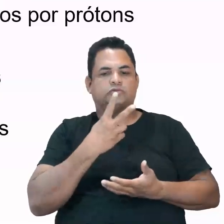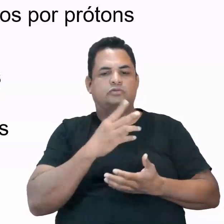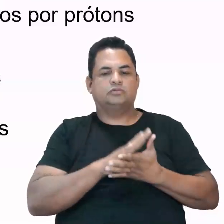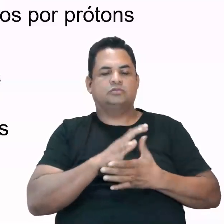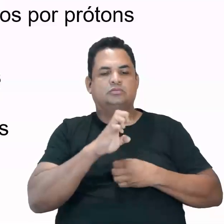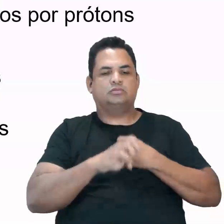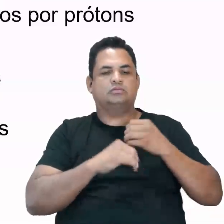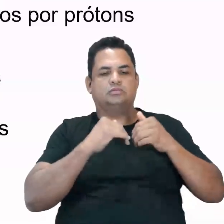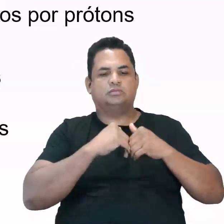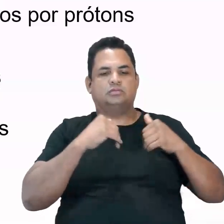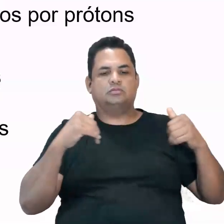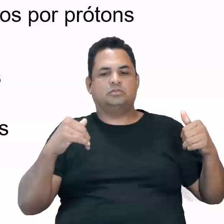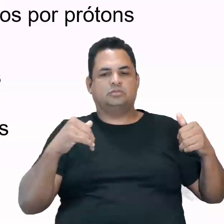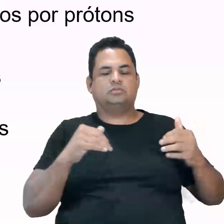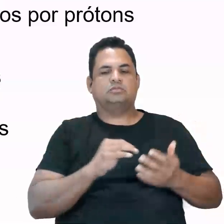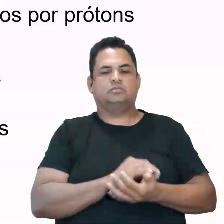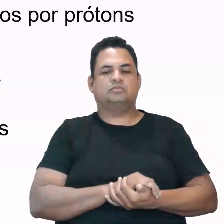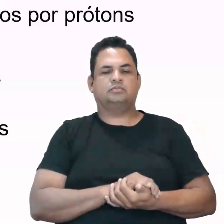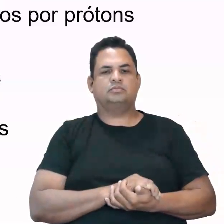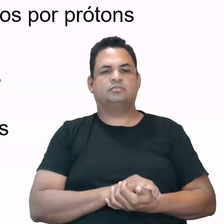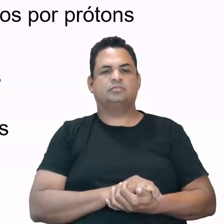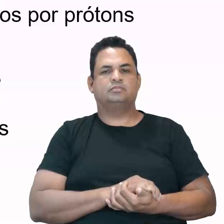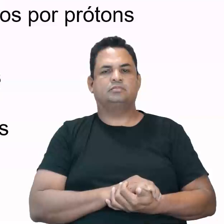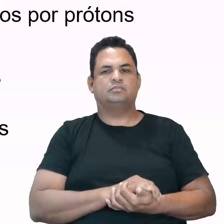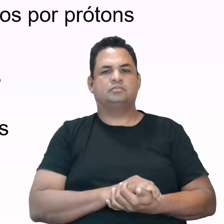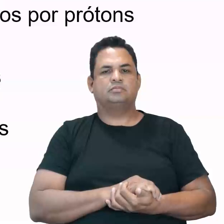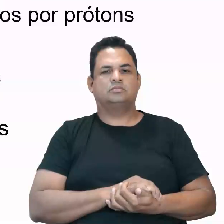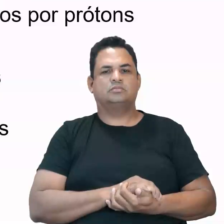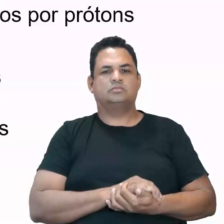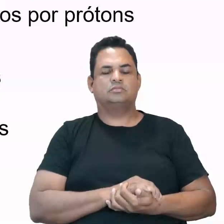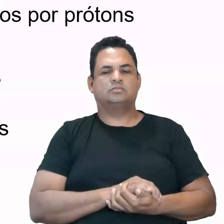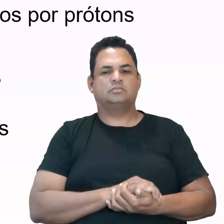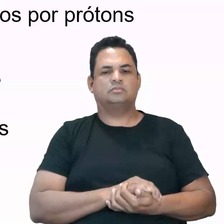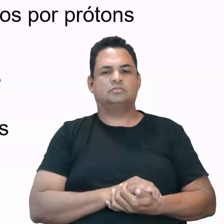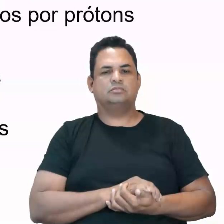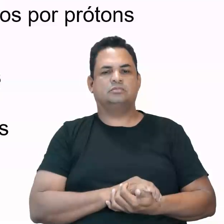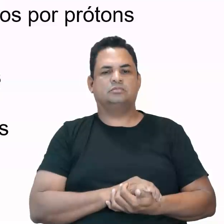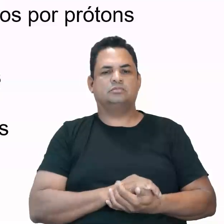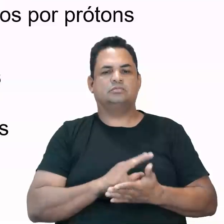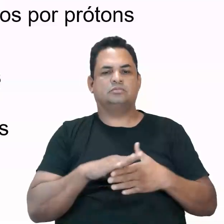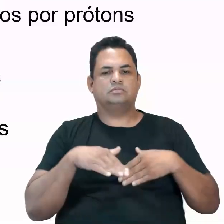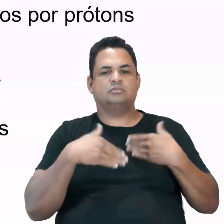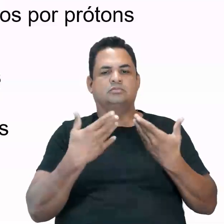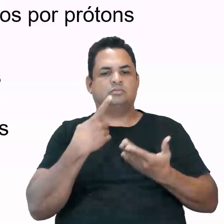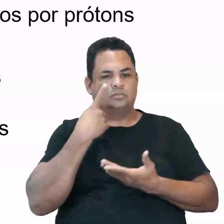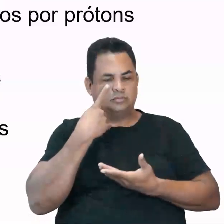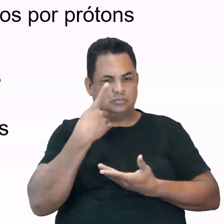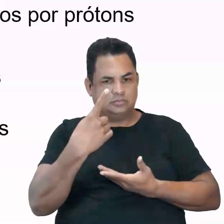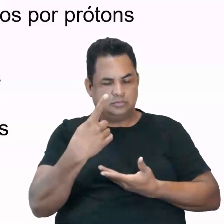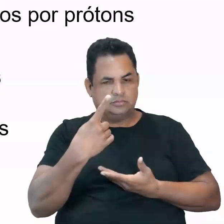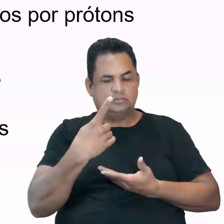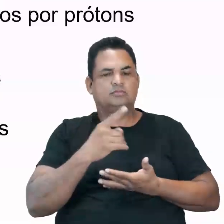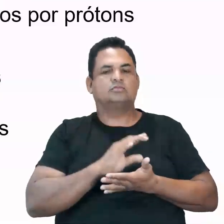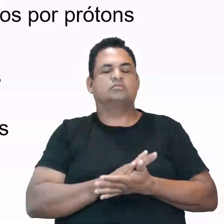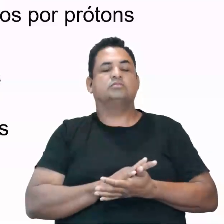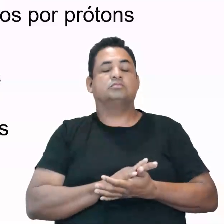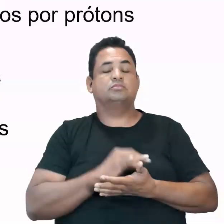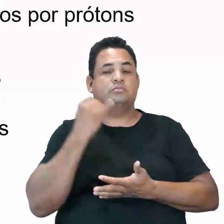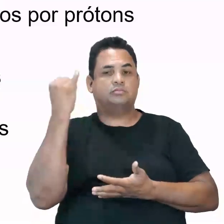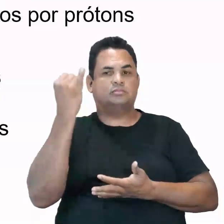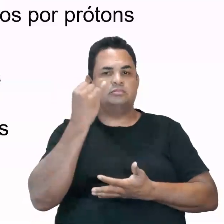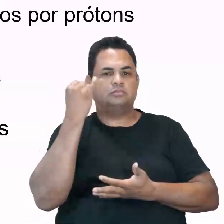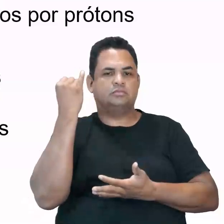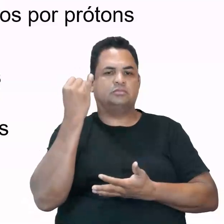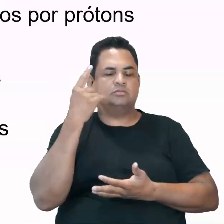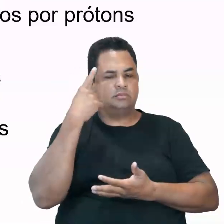repelem. Pessoal, dá uma olhadinha aqui. Então, toda vez que você observar, que é muito importante também